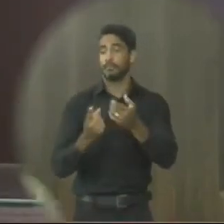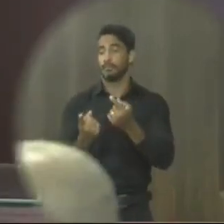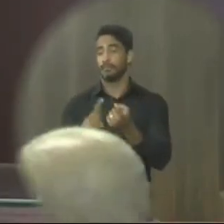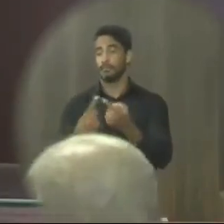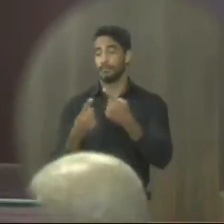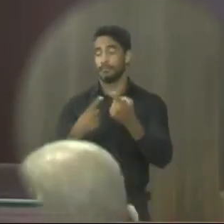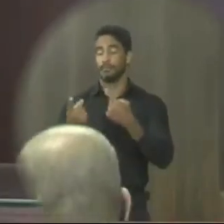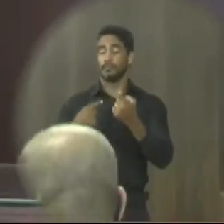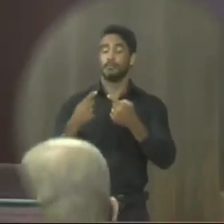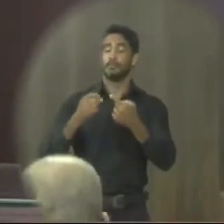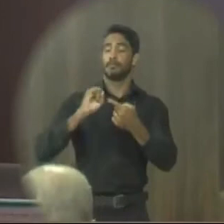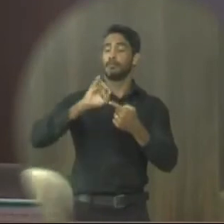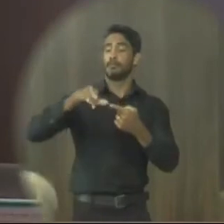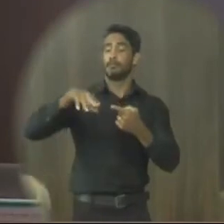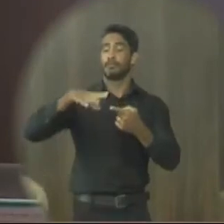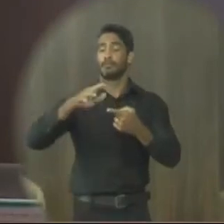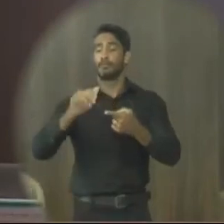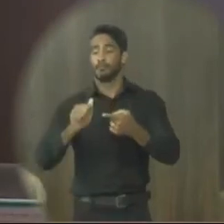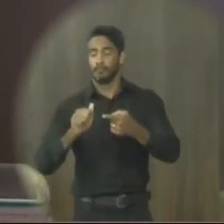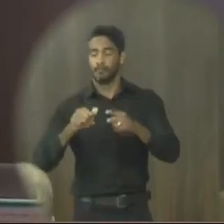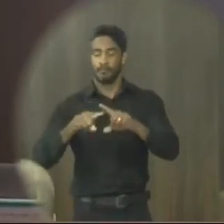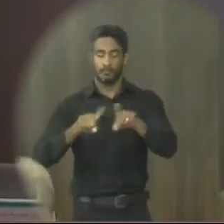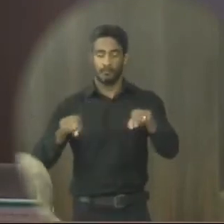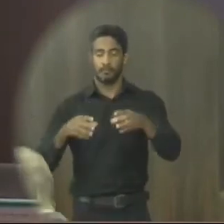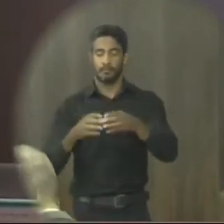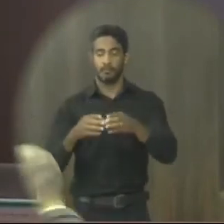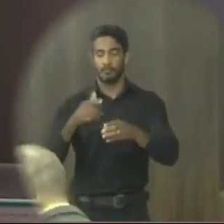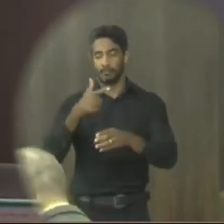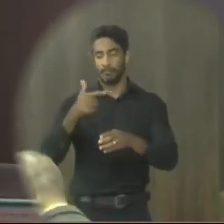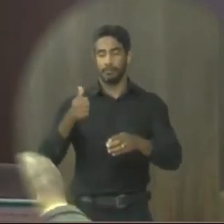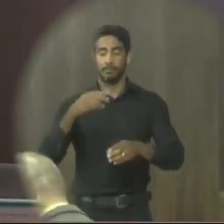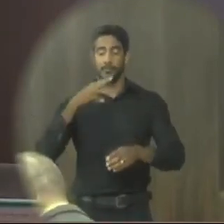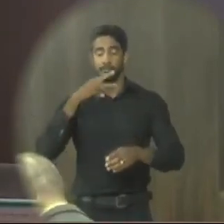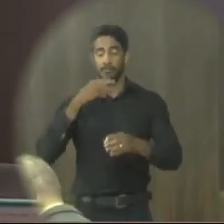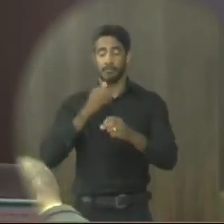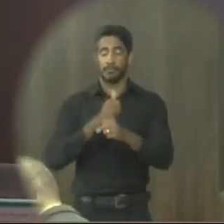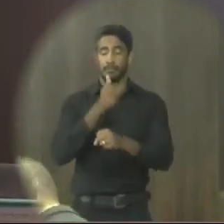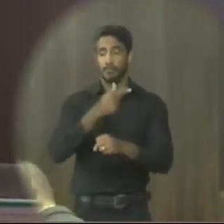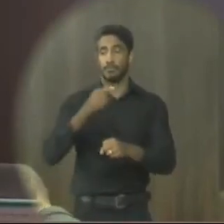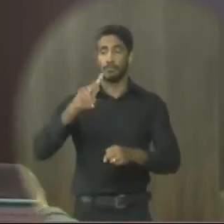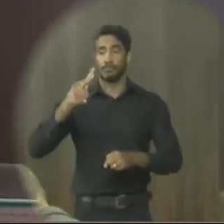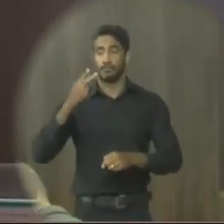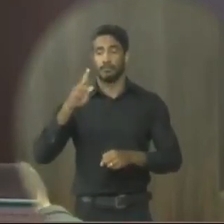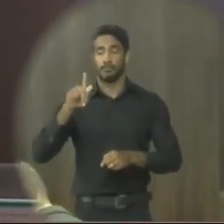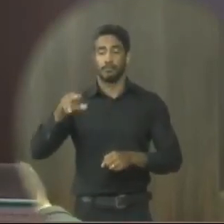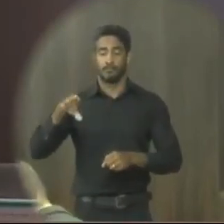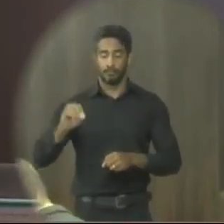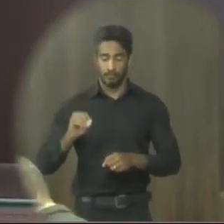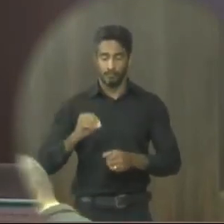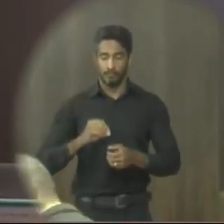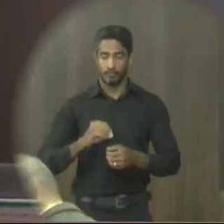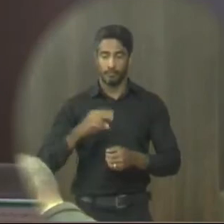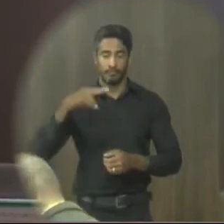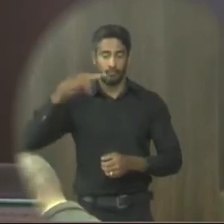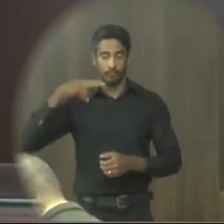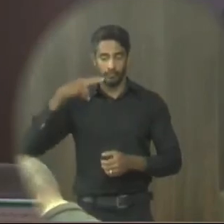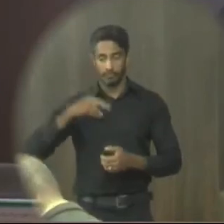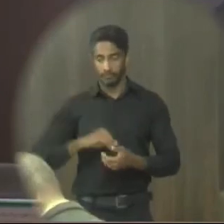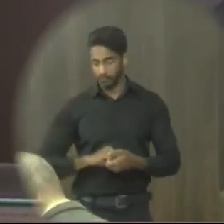localizada no bairro Barbosa. Sala das sessões, 21 de março de 2021, Hugo Leonardo Dias Carlos, vereador.